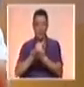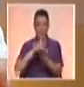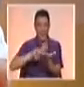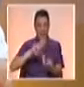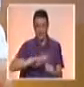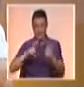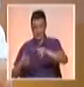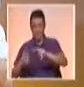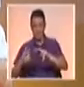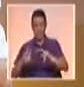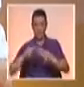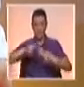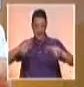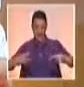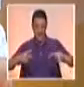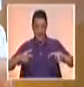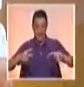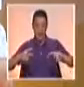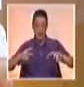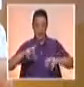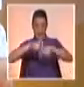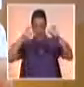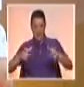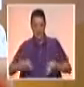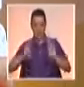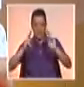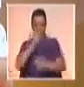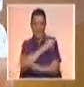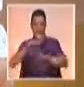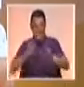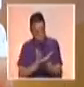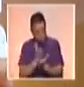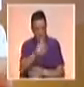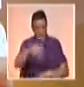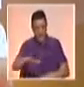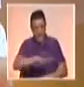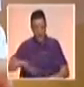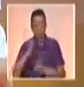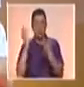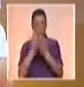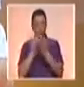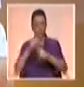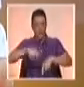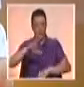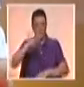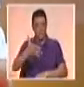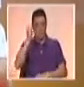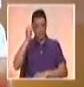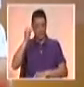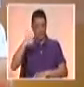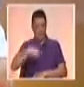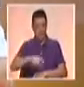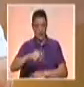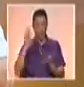Municipal, que começou a disponibilizar um intérprete, por exemplo, para essas crianças poderem prosseguir aqui em Gaia os seus estudos. Ainda estão cá, estão no 12º ano, muitos deles, uhum.